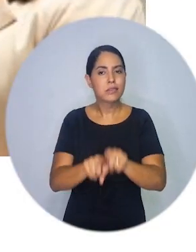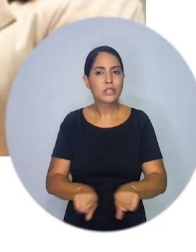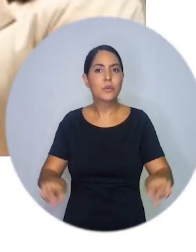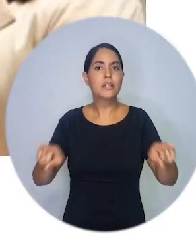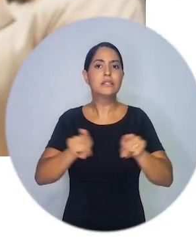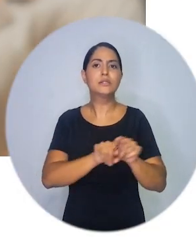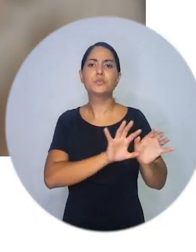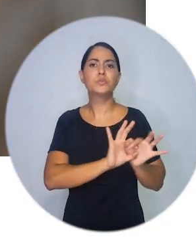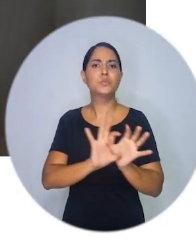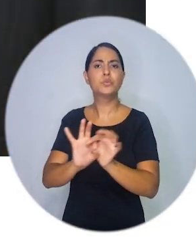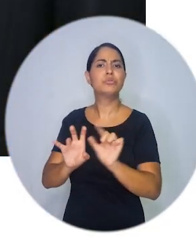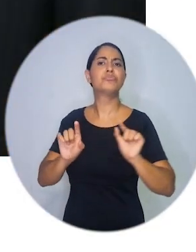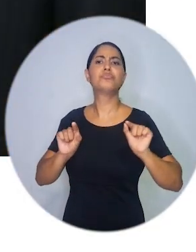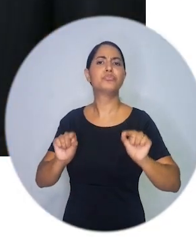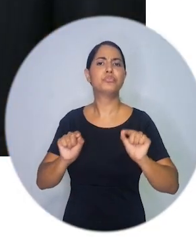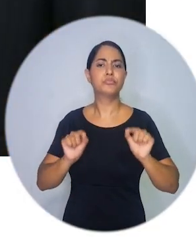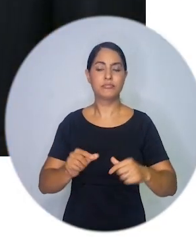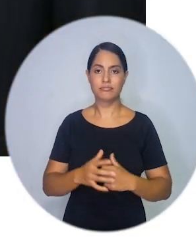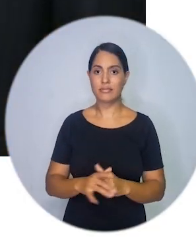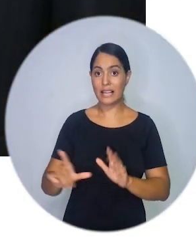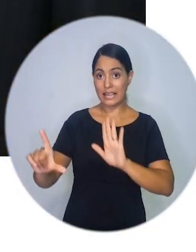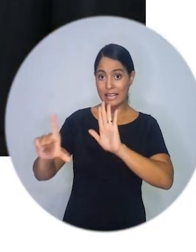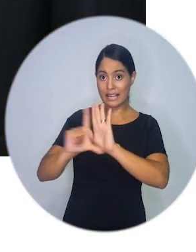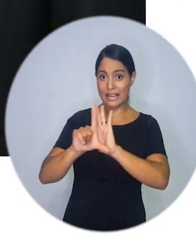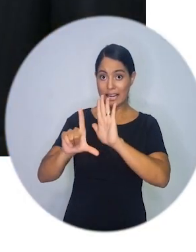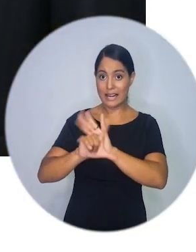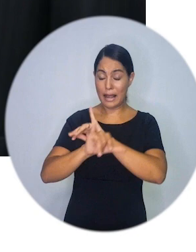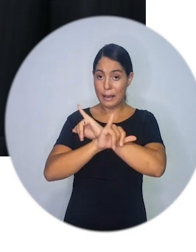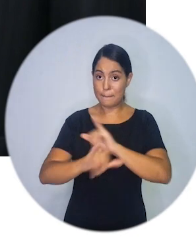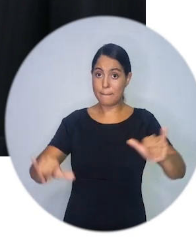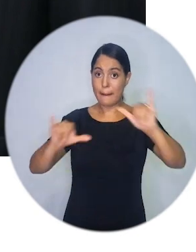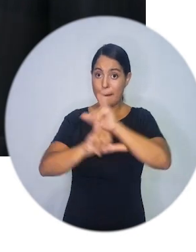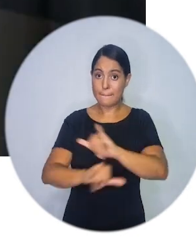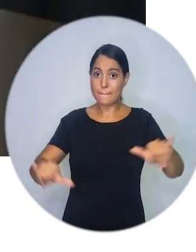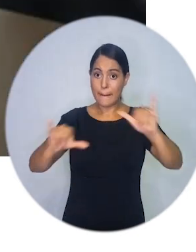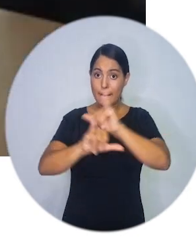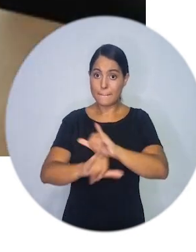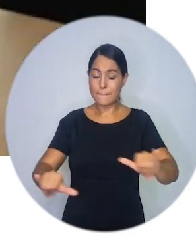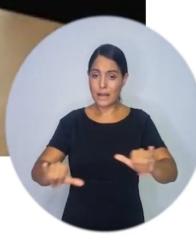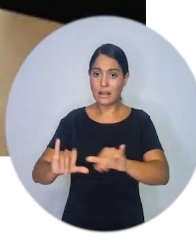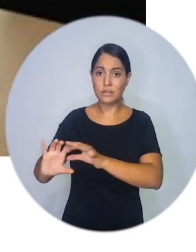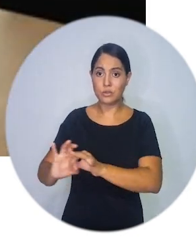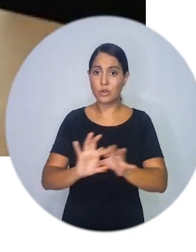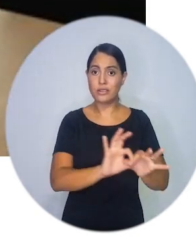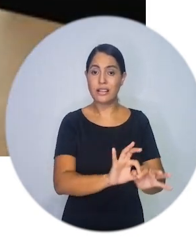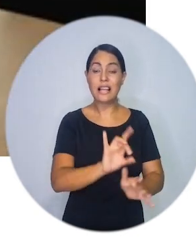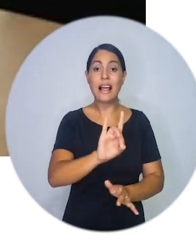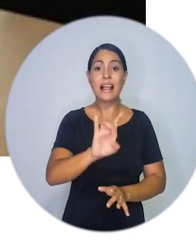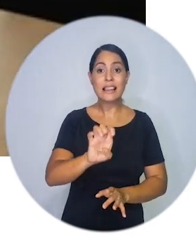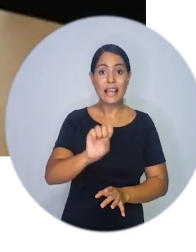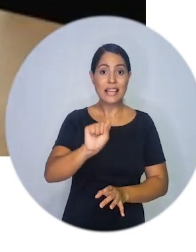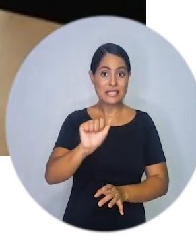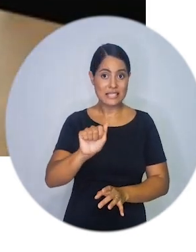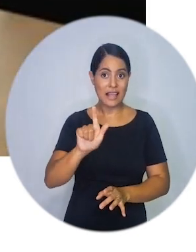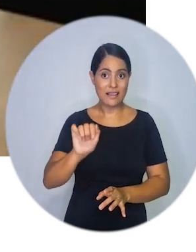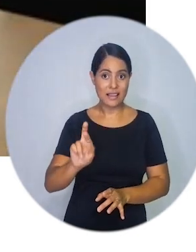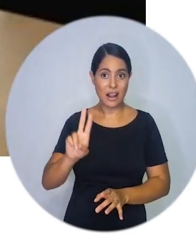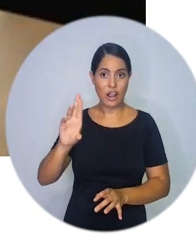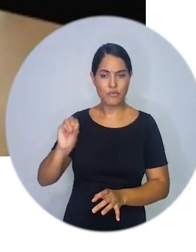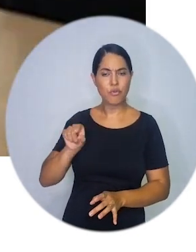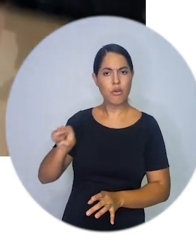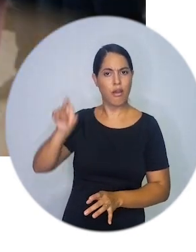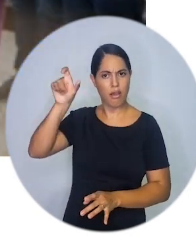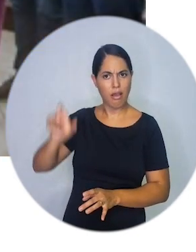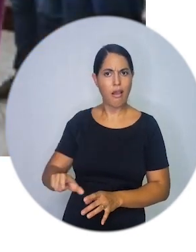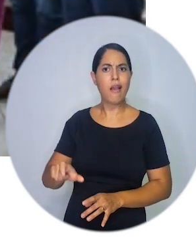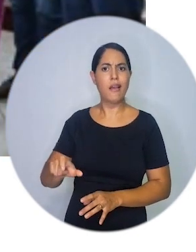atualização quanto ao instrumento legal de manifestação do desagravo, que é um instrumento importante